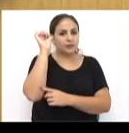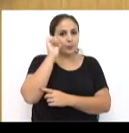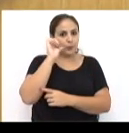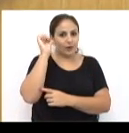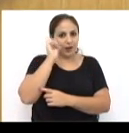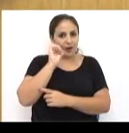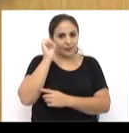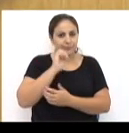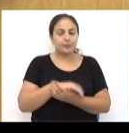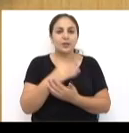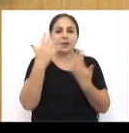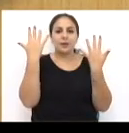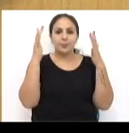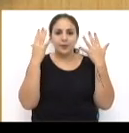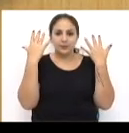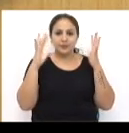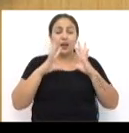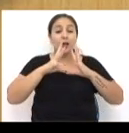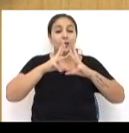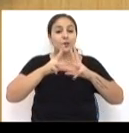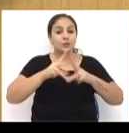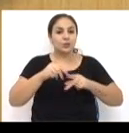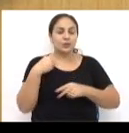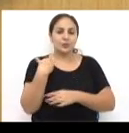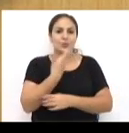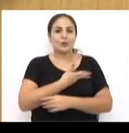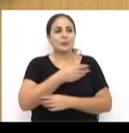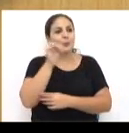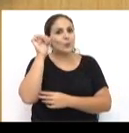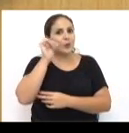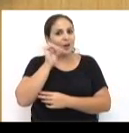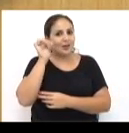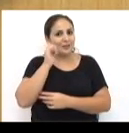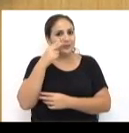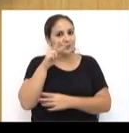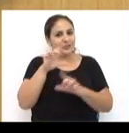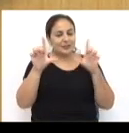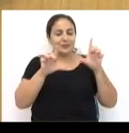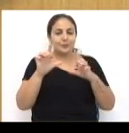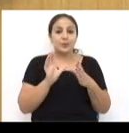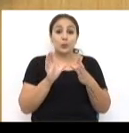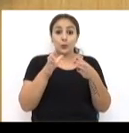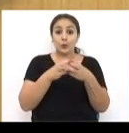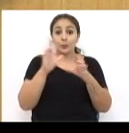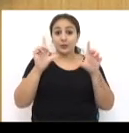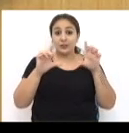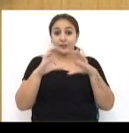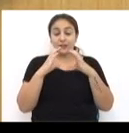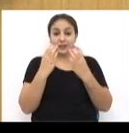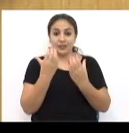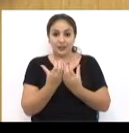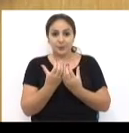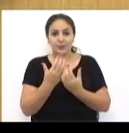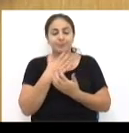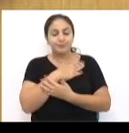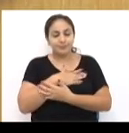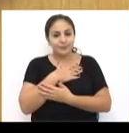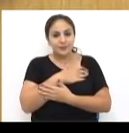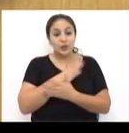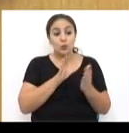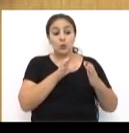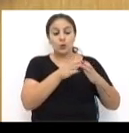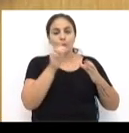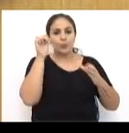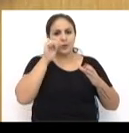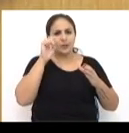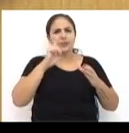Internacional da Mulher, desejando parabéns a todas as nossas telespectadoras. Da equipe da TV Câmara fica o desejo para que a classe